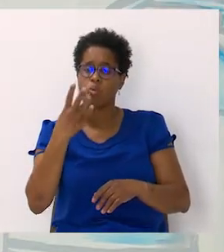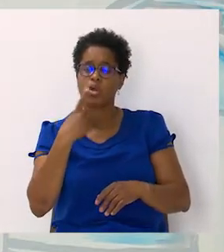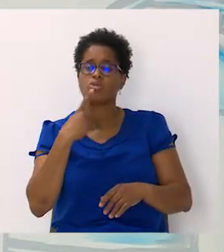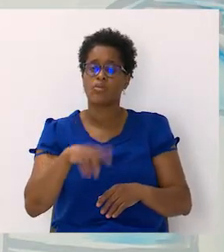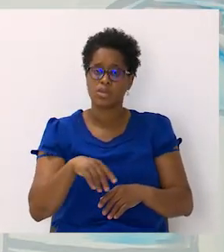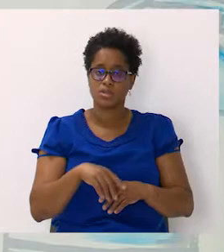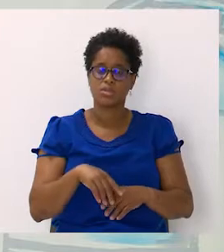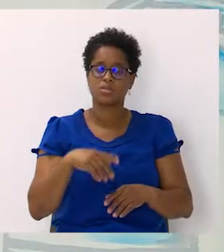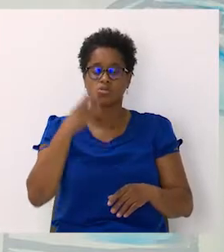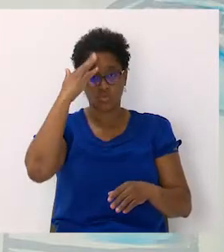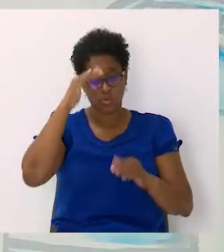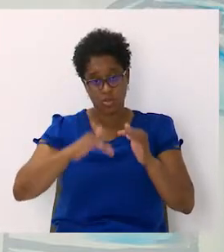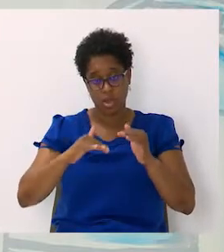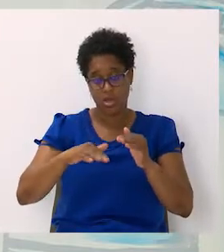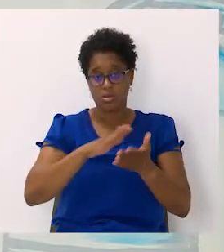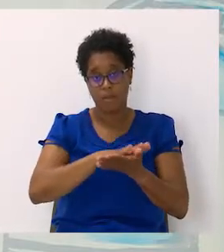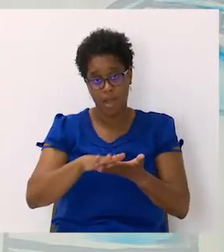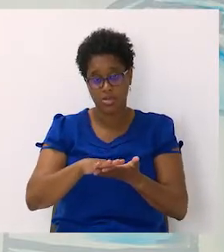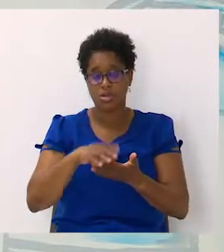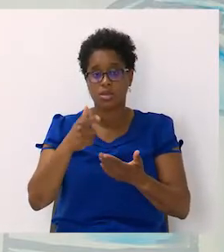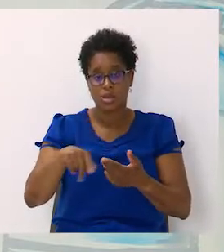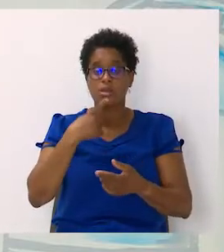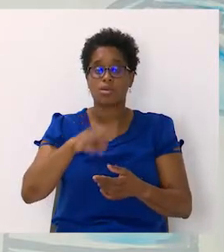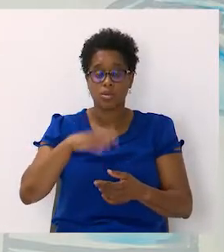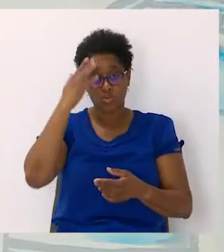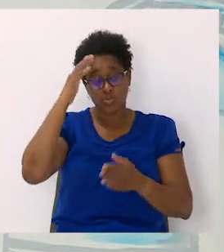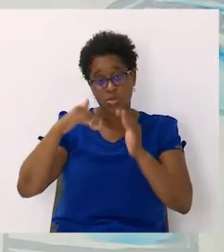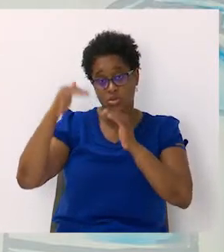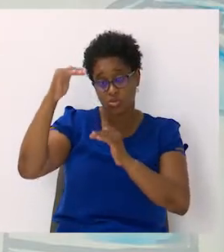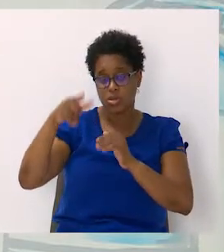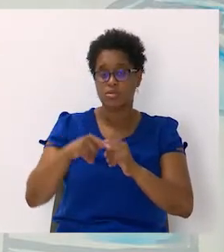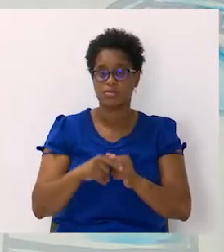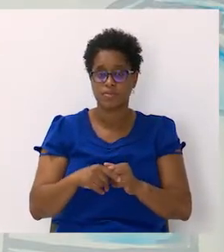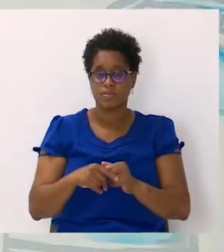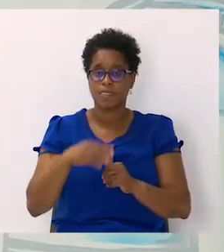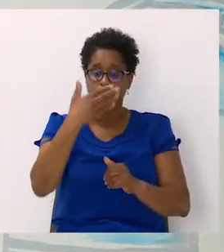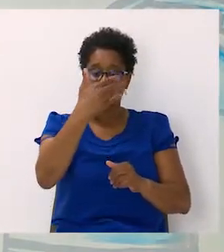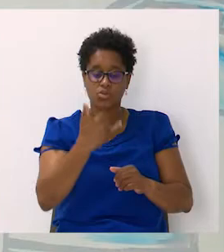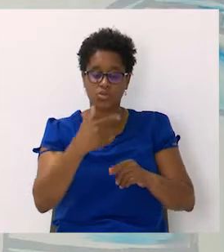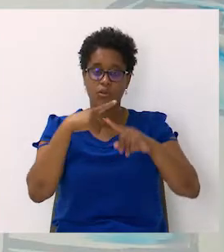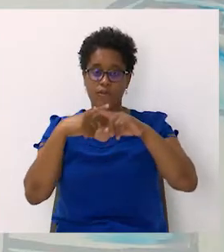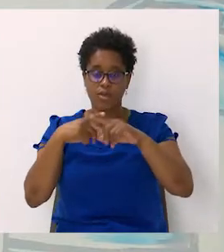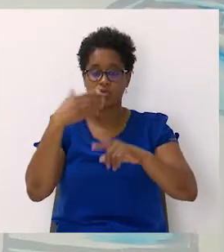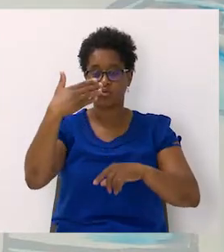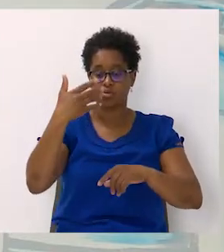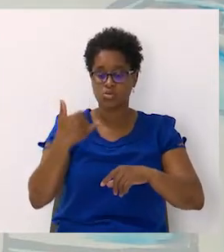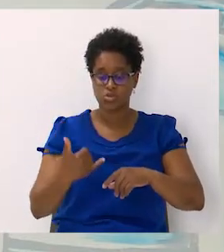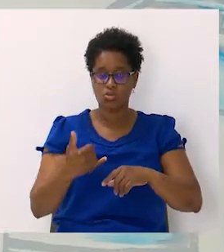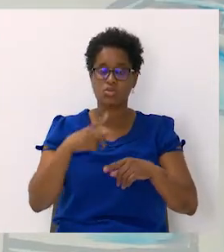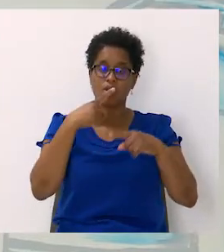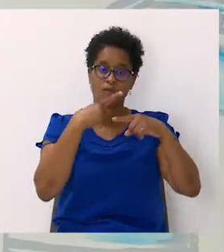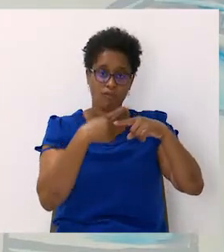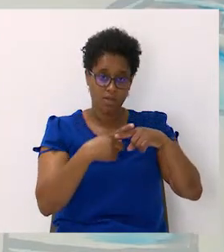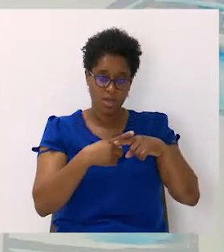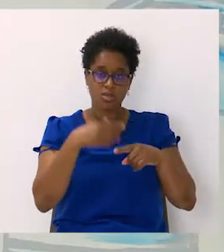Ou seja, a base repete consoante número de expoente. É 1 sobre 2 vezes 1